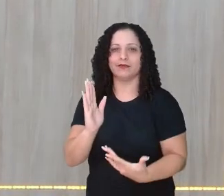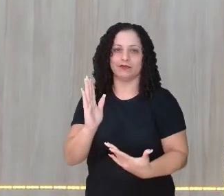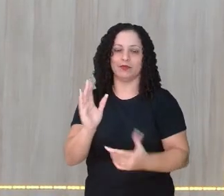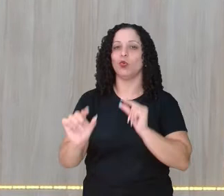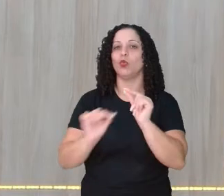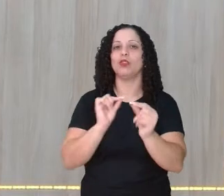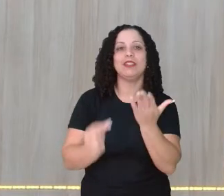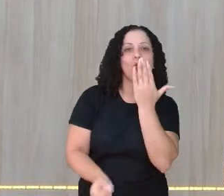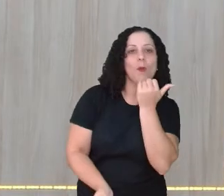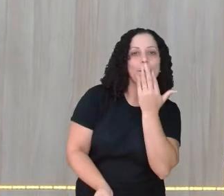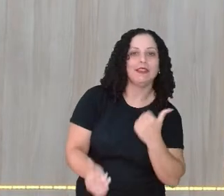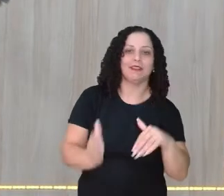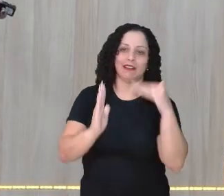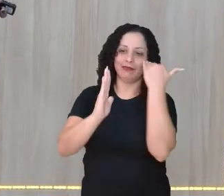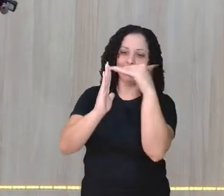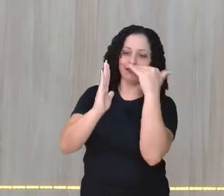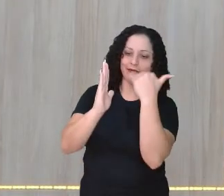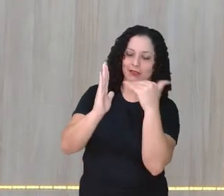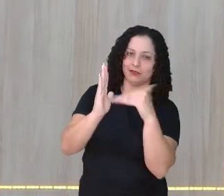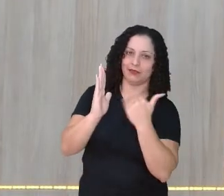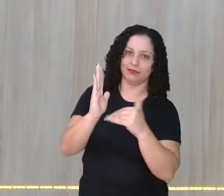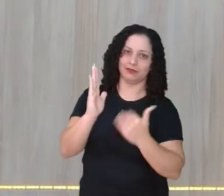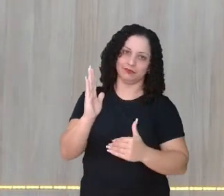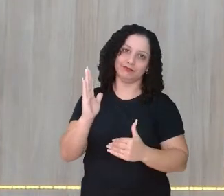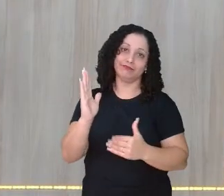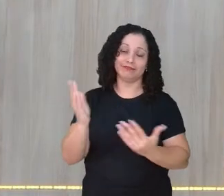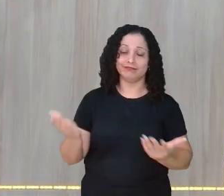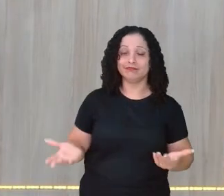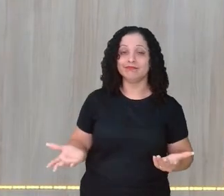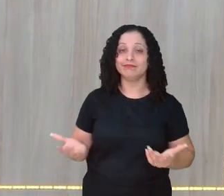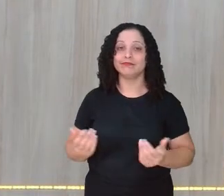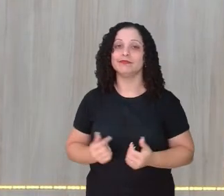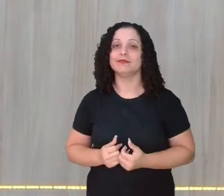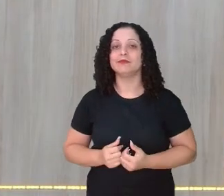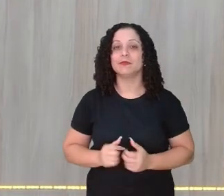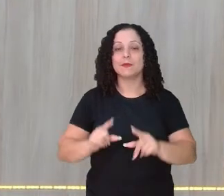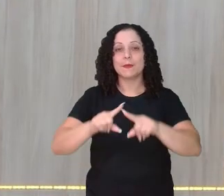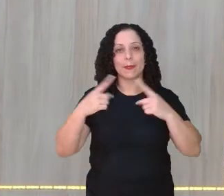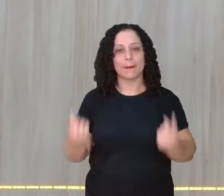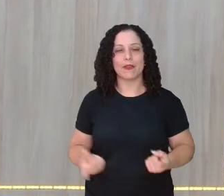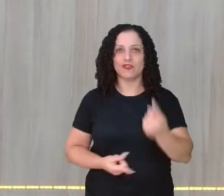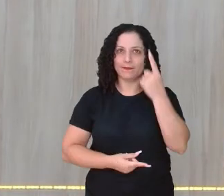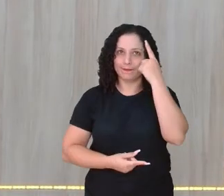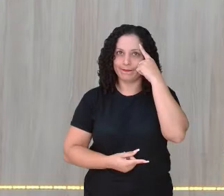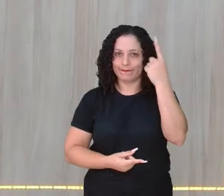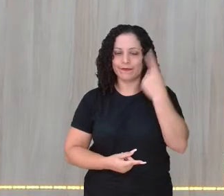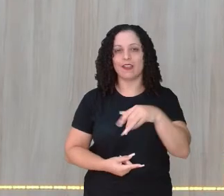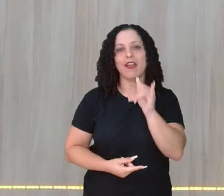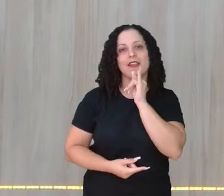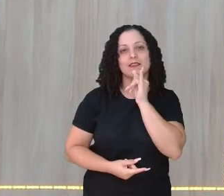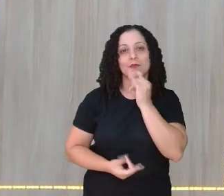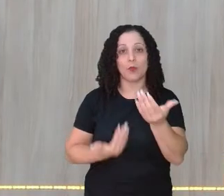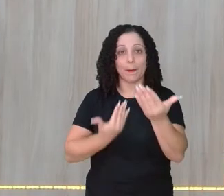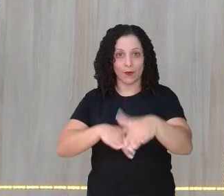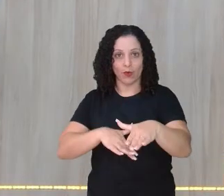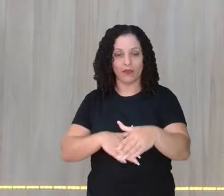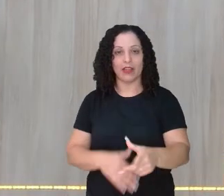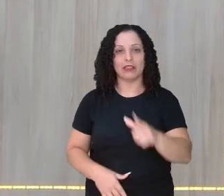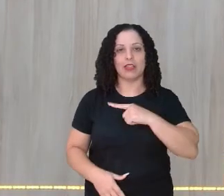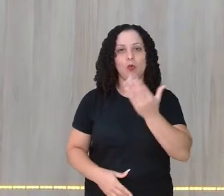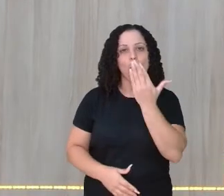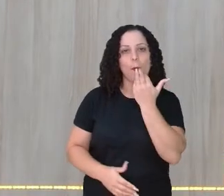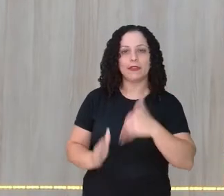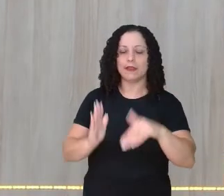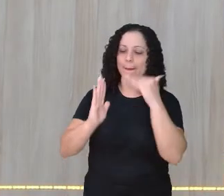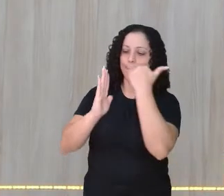os ingredientes, não é? Mas, se coloca aí, por exemplo, numa prova, uma receita, e